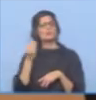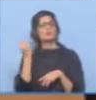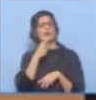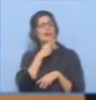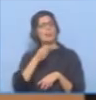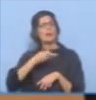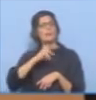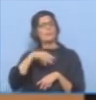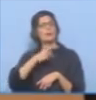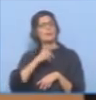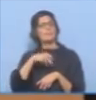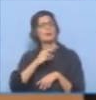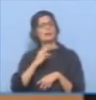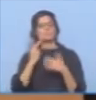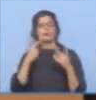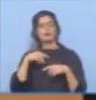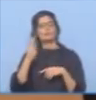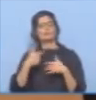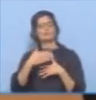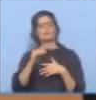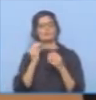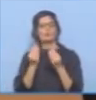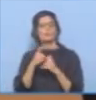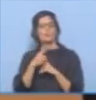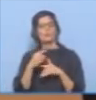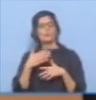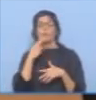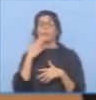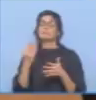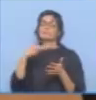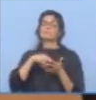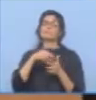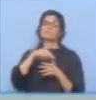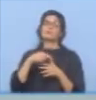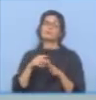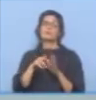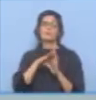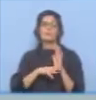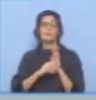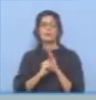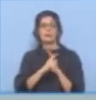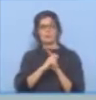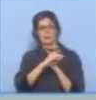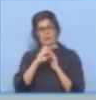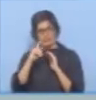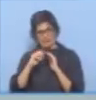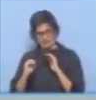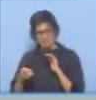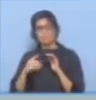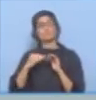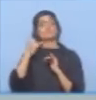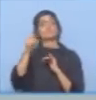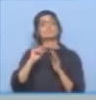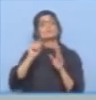decorra pelo melhor ao longo desta semana. Muito obrigado por terem estado aqui no programa Eclésia. Mais logo, siga-nos também na rádio,